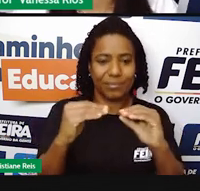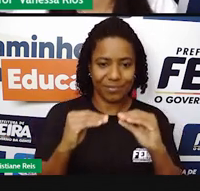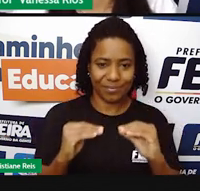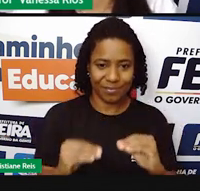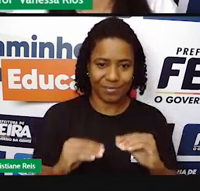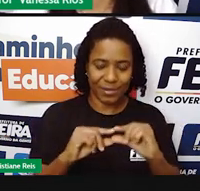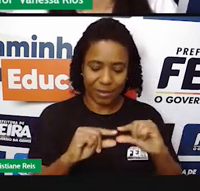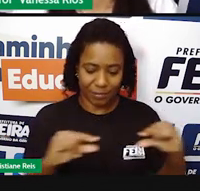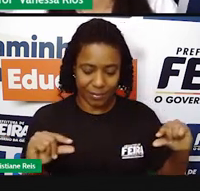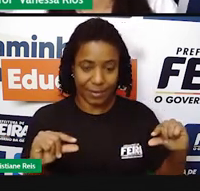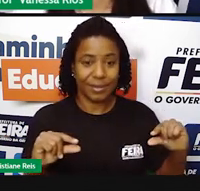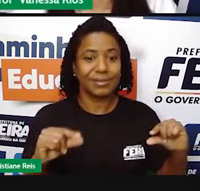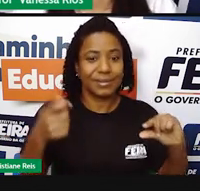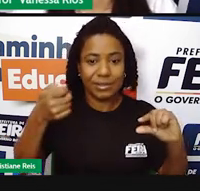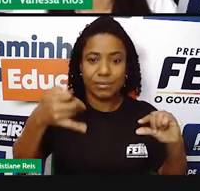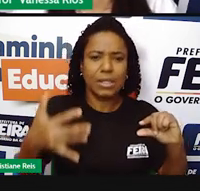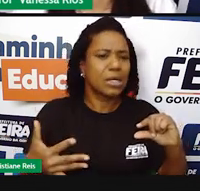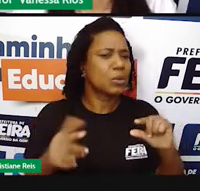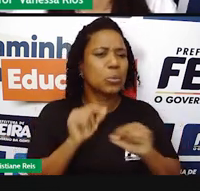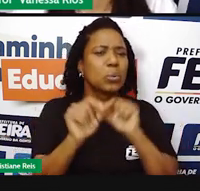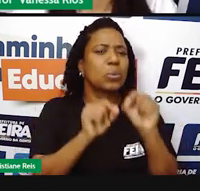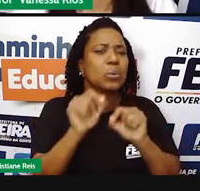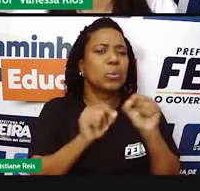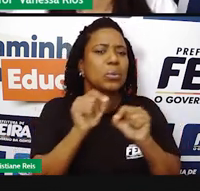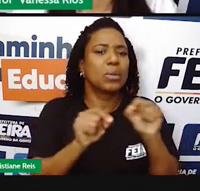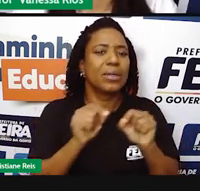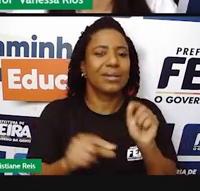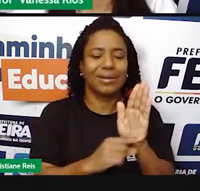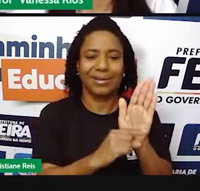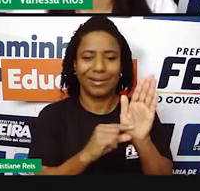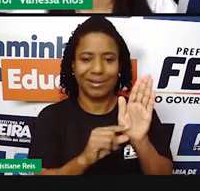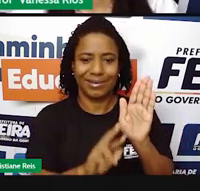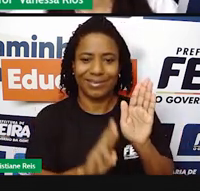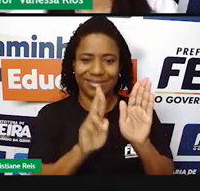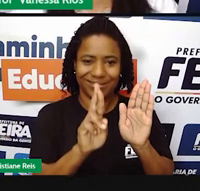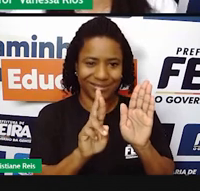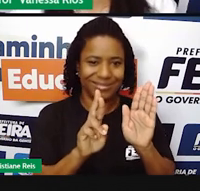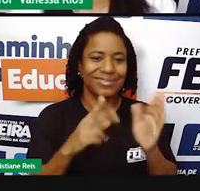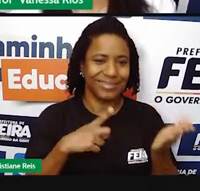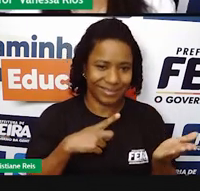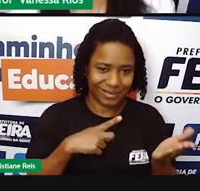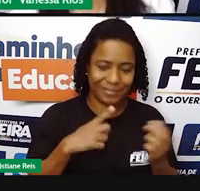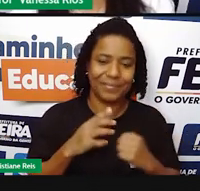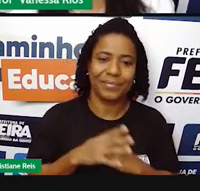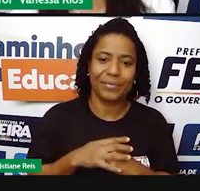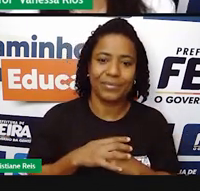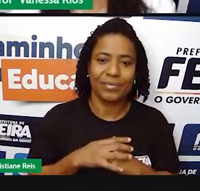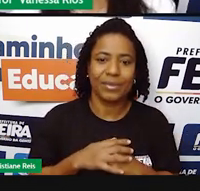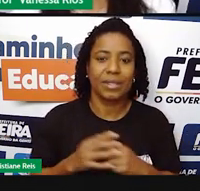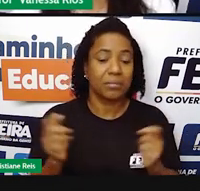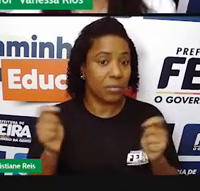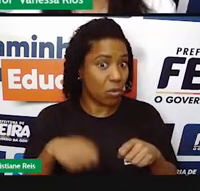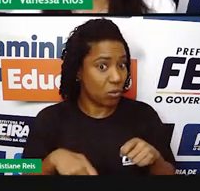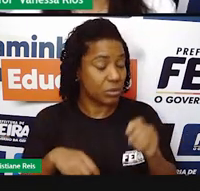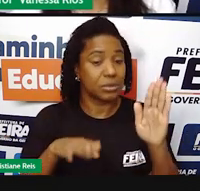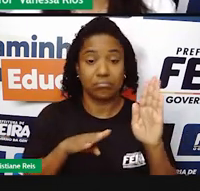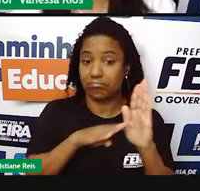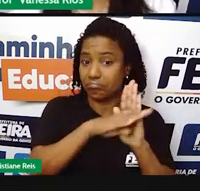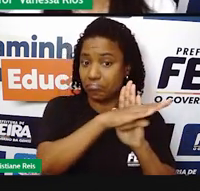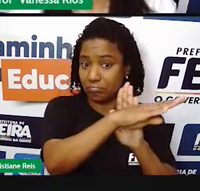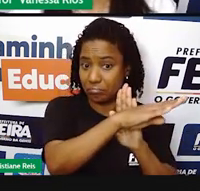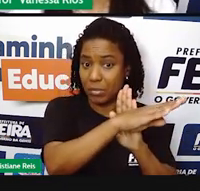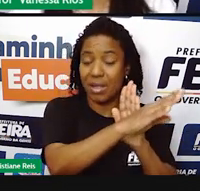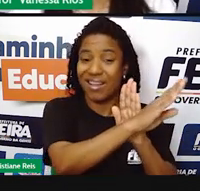do lado da imagem, trazendo informações sobre aquela imagem. Mas podem aparecer aí os gráficos